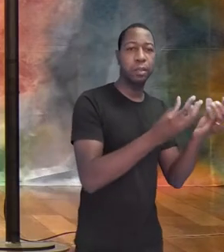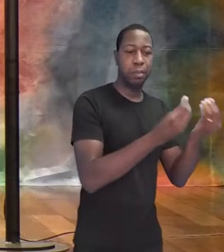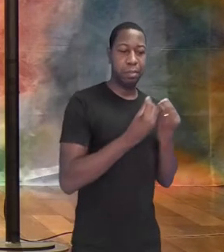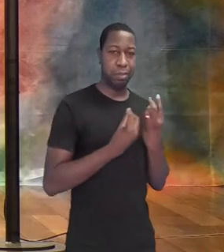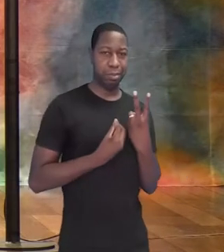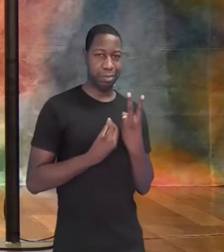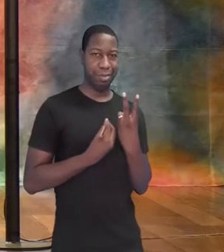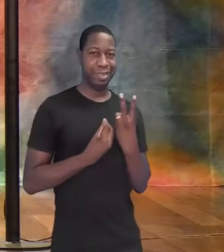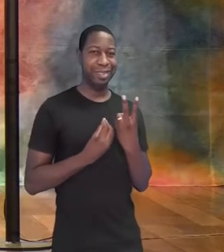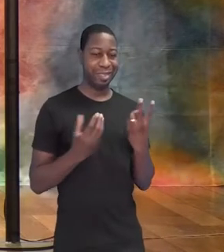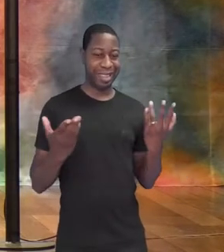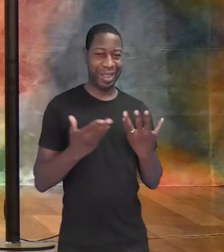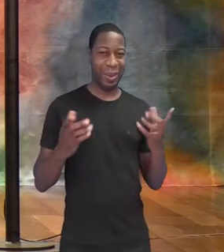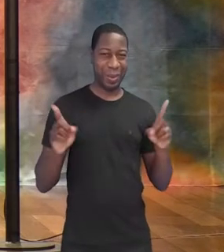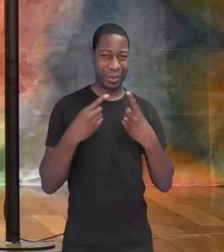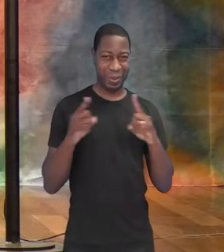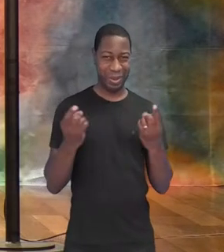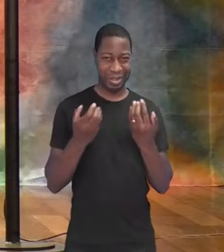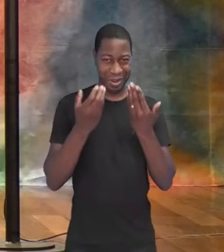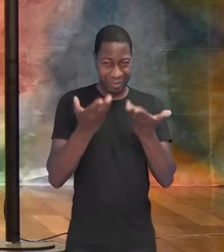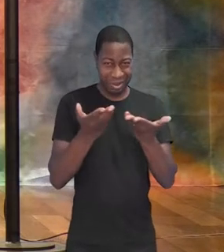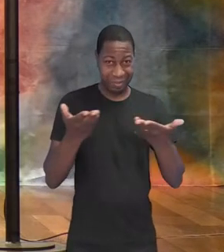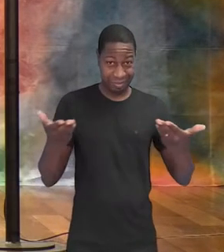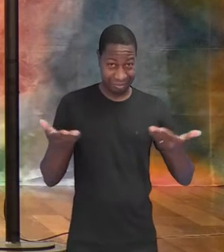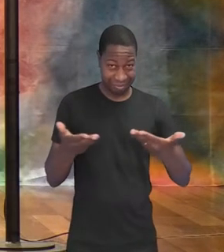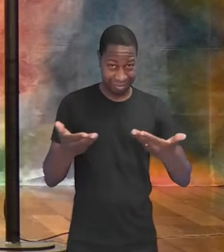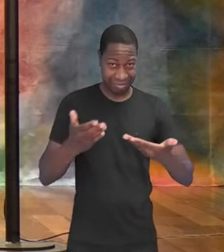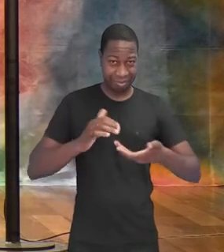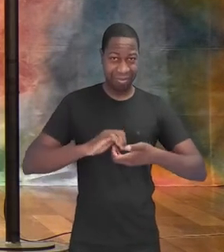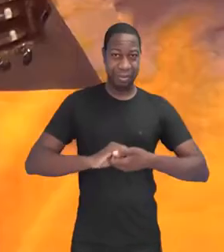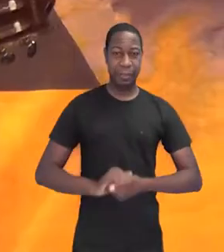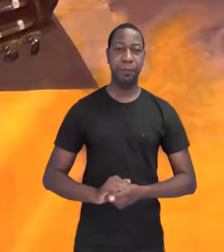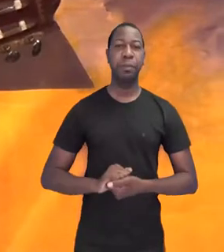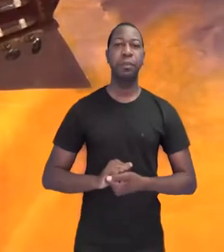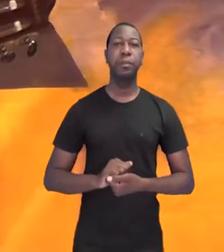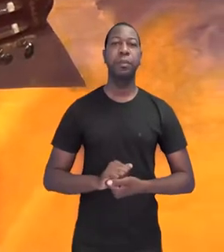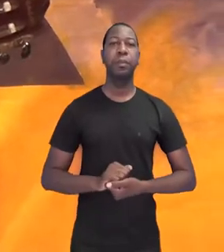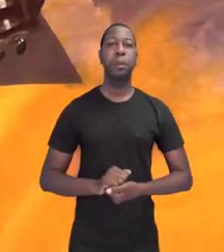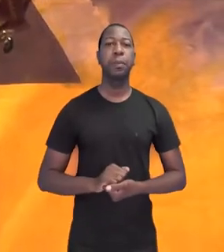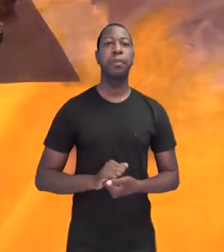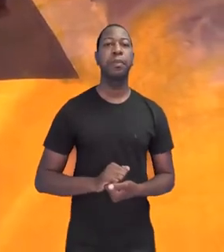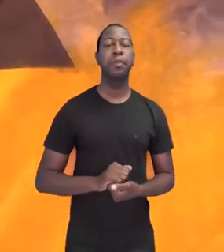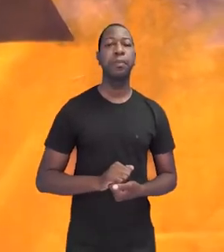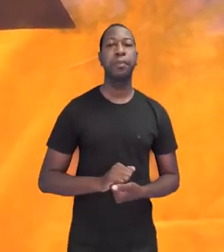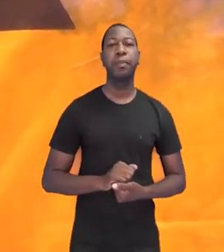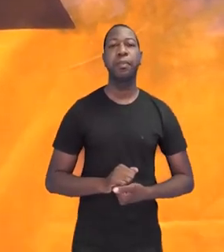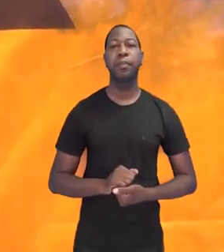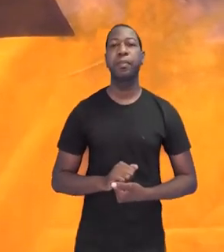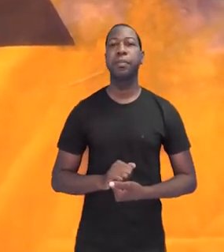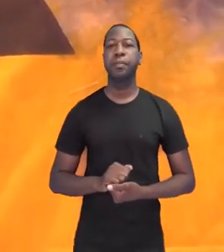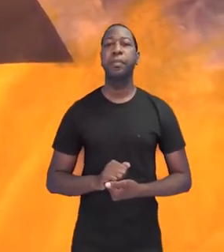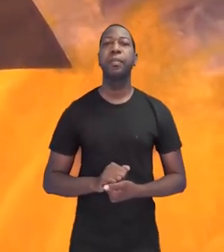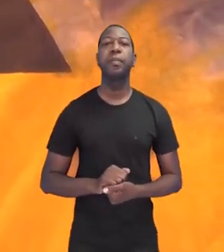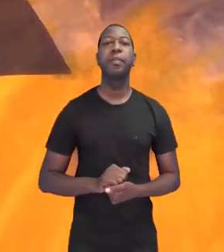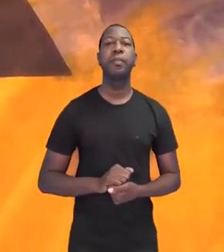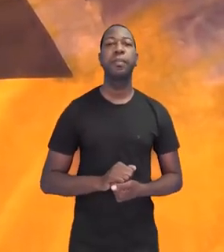E um deles é esse que eu vou cantar agora.